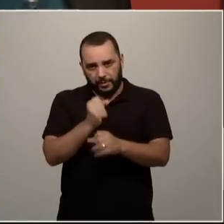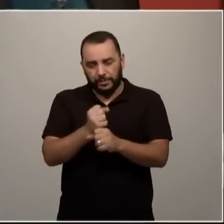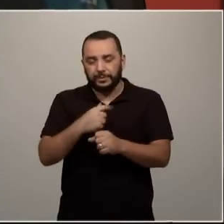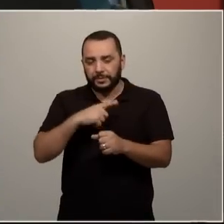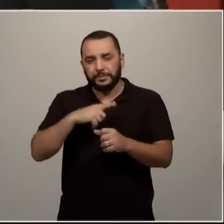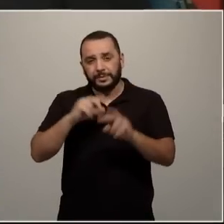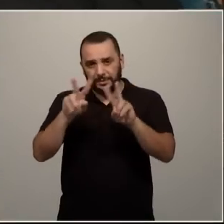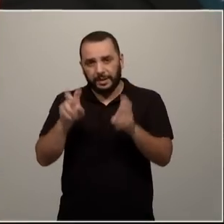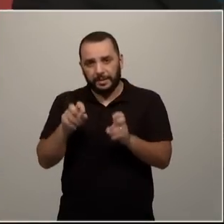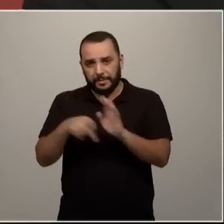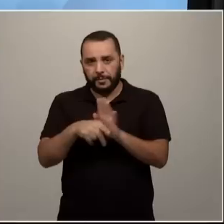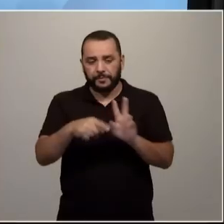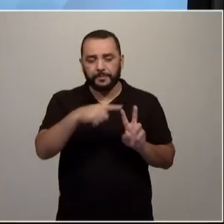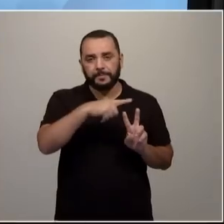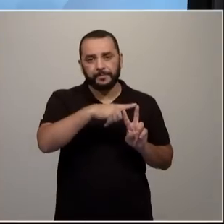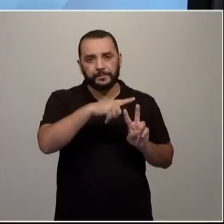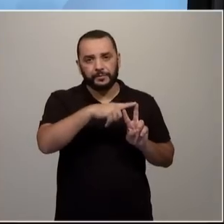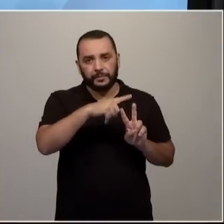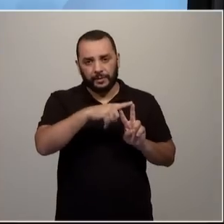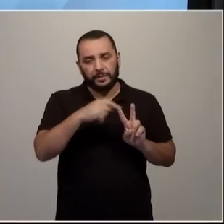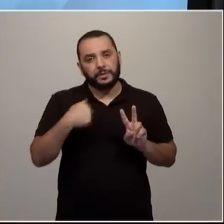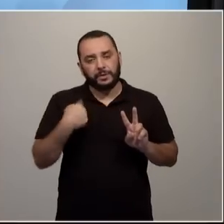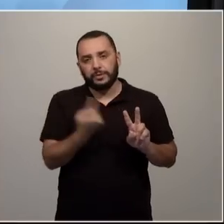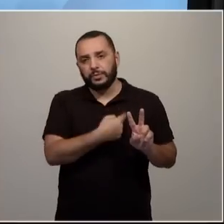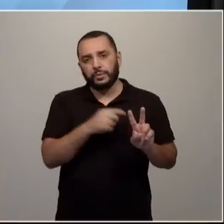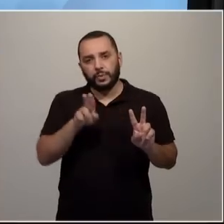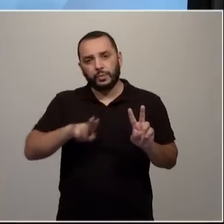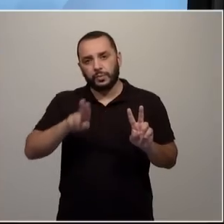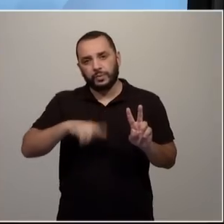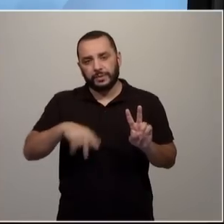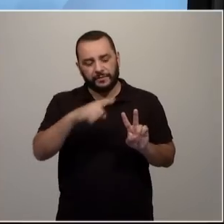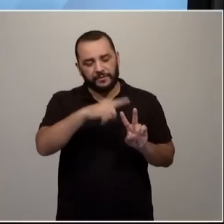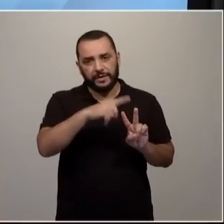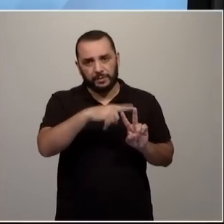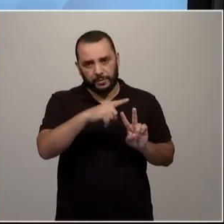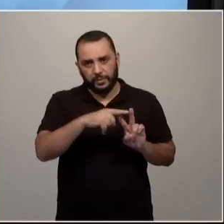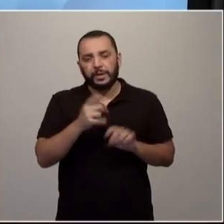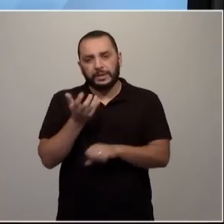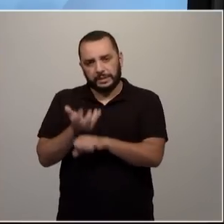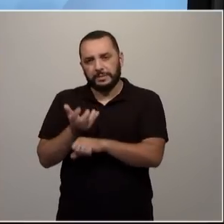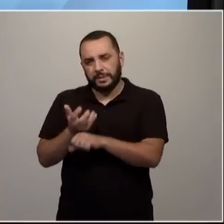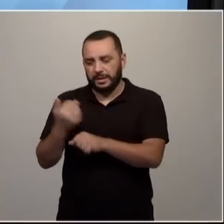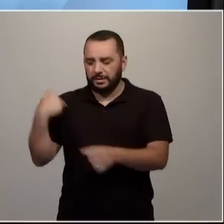os vetores, mas a gente usa muito vetores ao longo da disciplina.